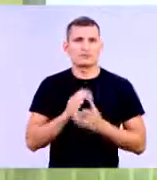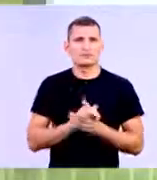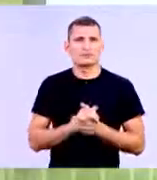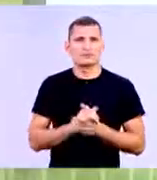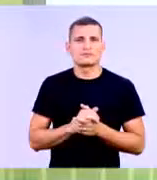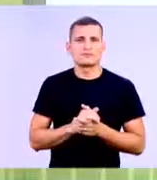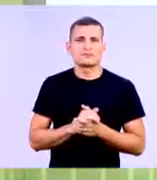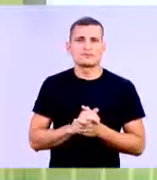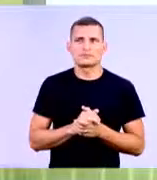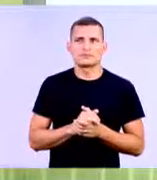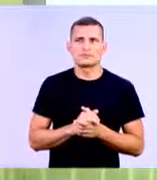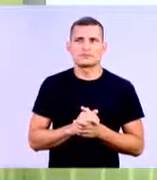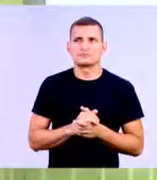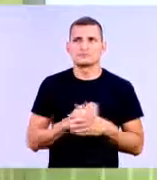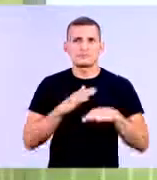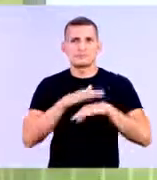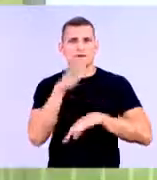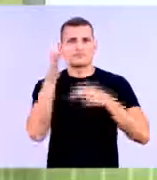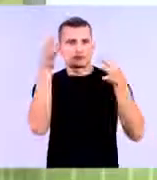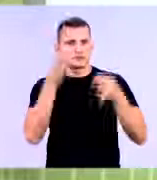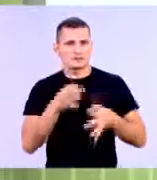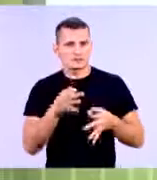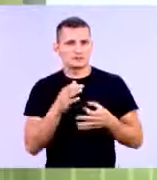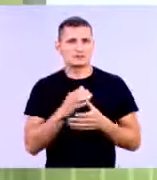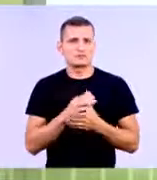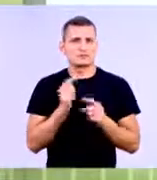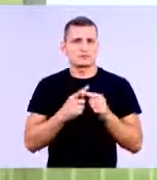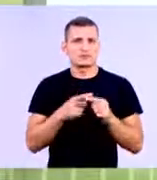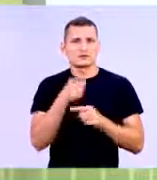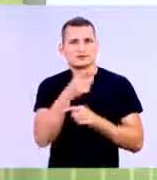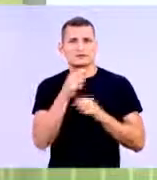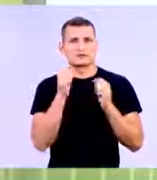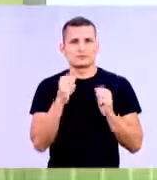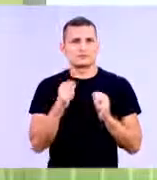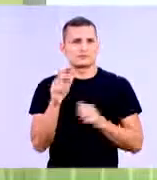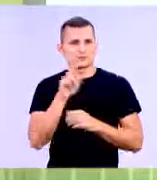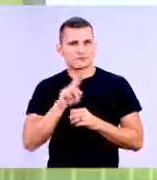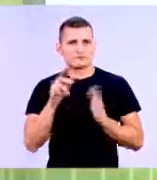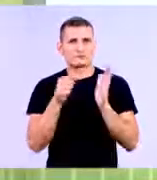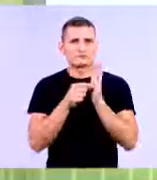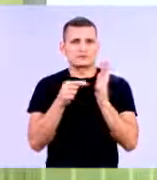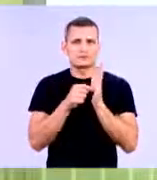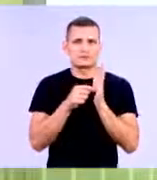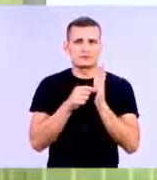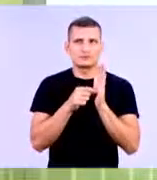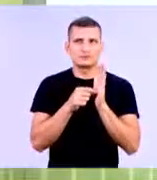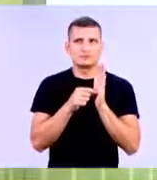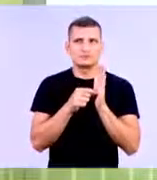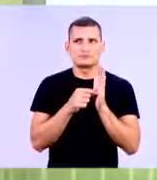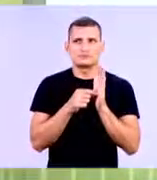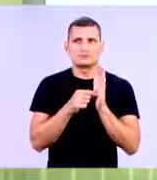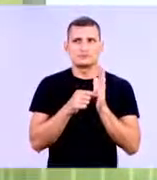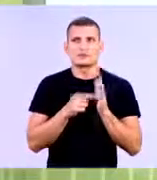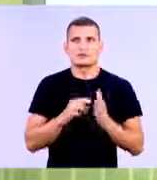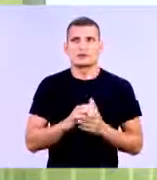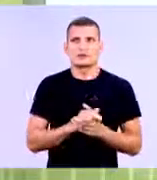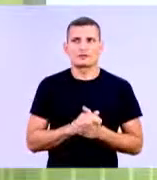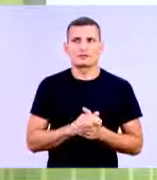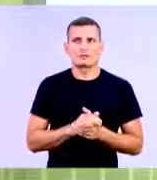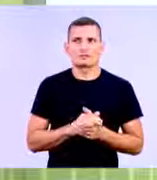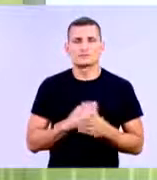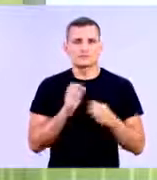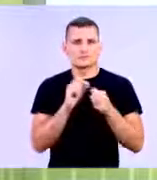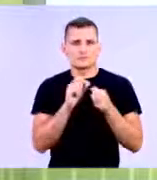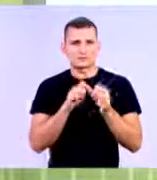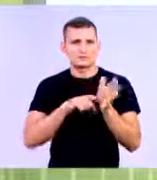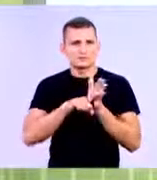né, diante dos processos. Por quê? Ele pode estar utilizando ferramentas em paralelo, exatamente para fazer